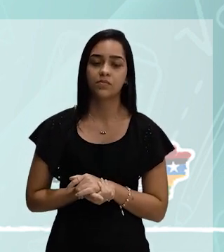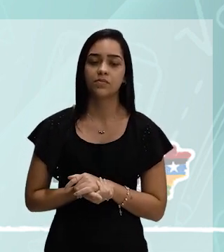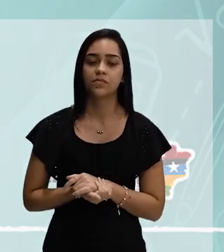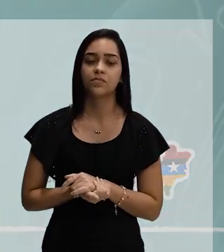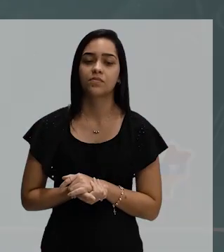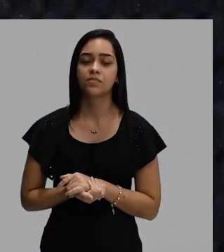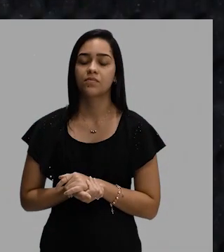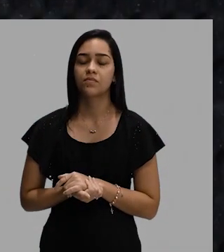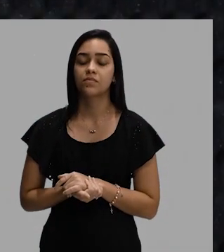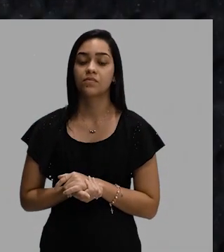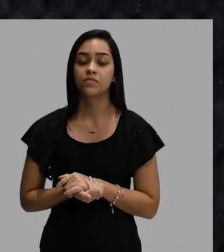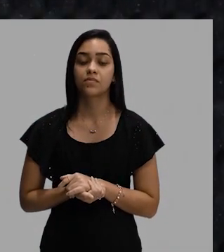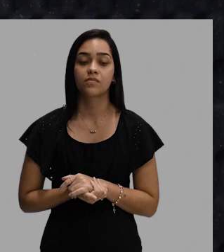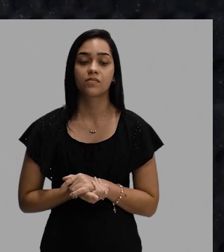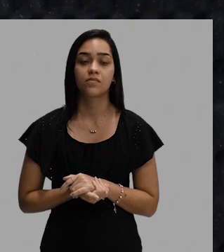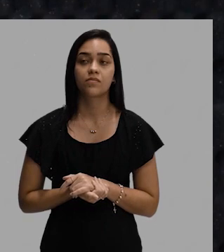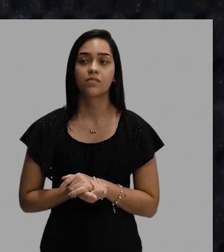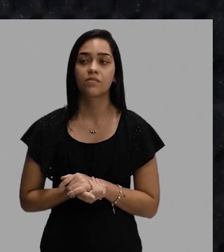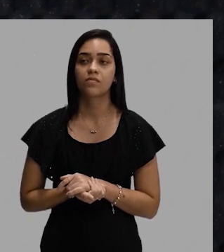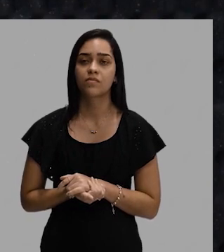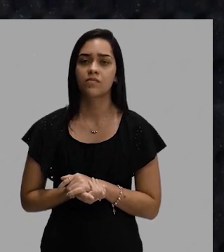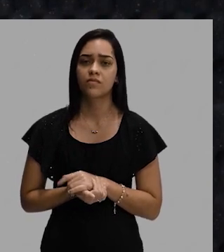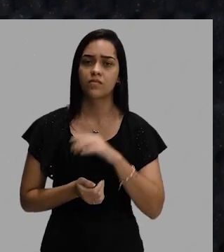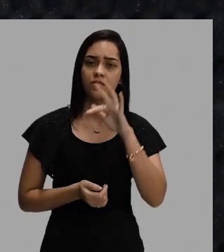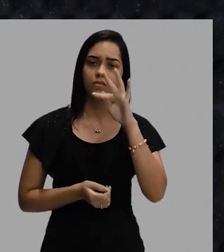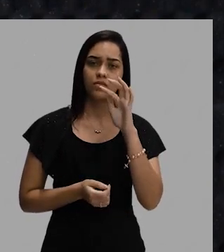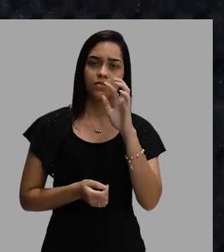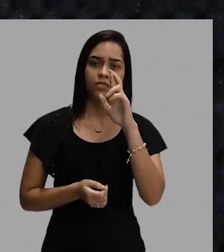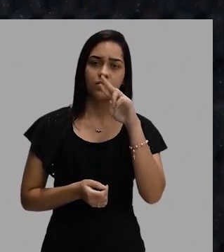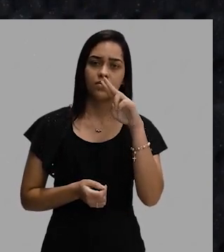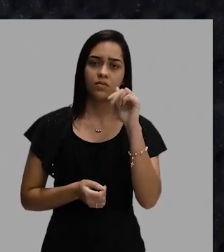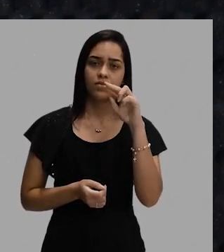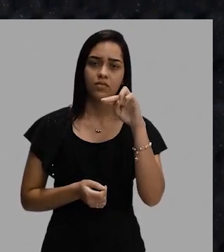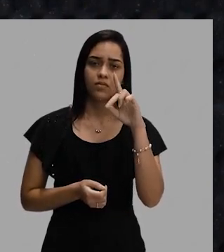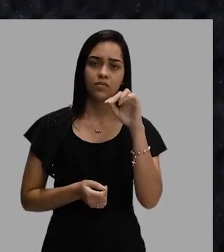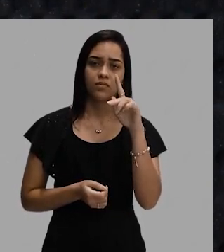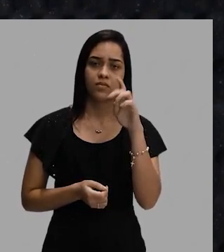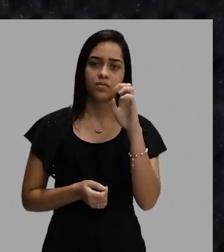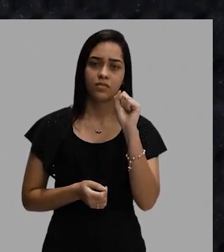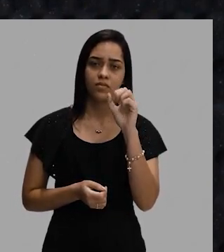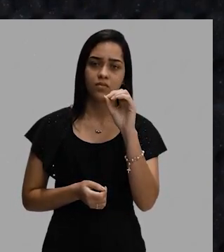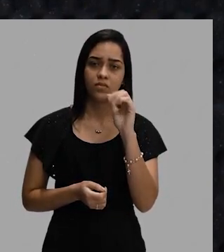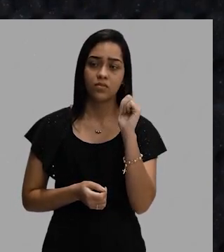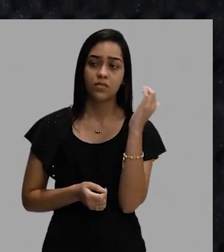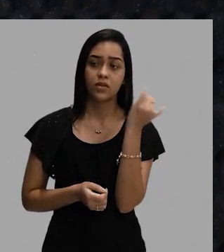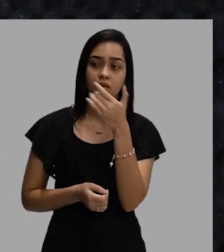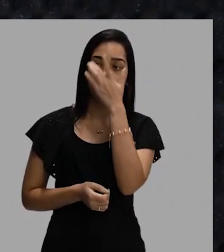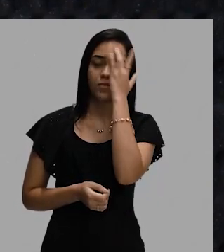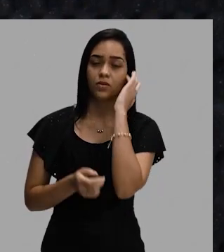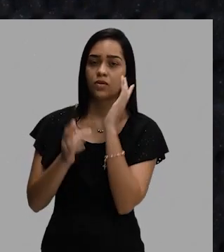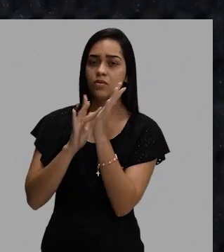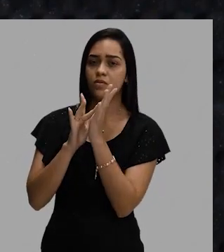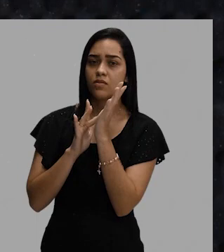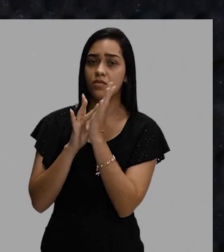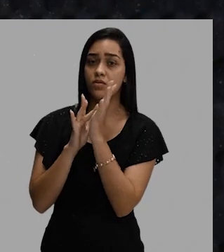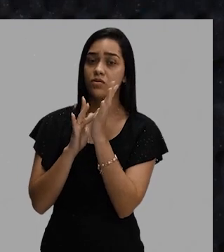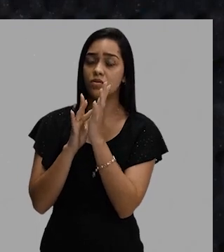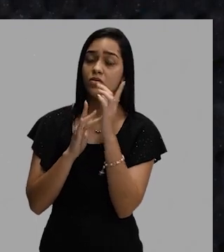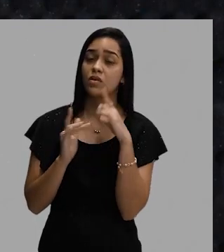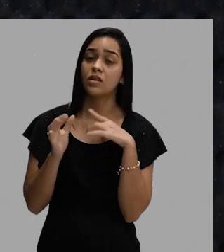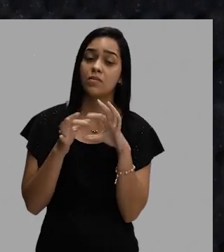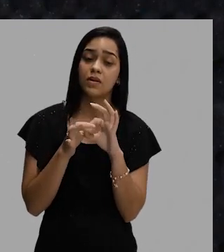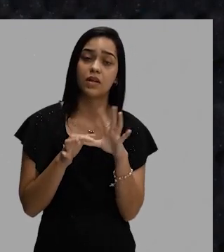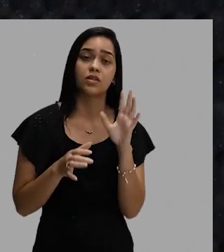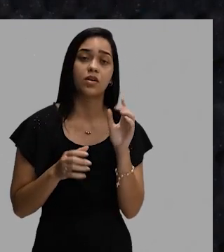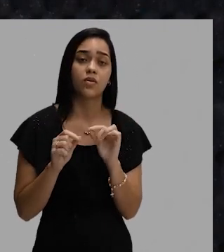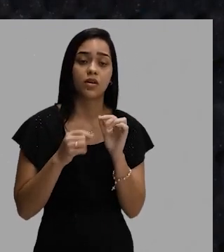têm. Então, assim, o Fernando Pessoa mostra, ele chama o poeta de fingidor. O poeta tem a liberdade, como eu já